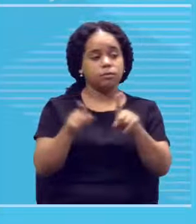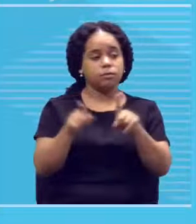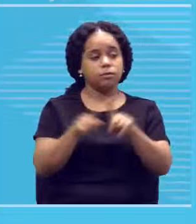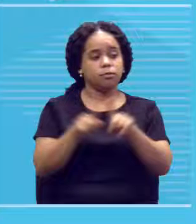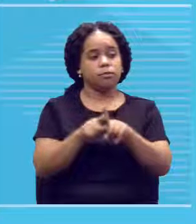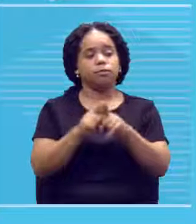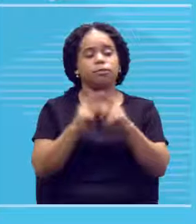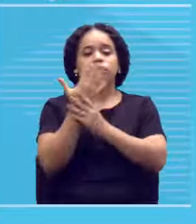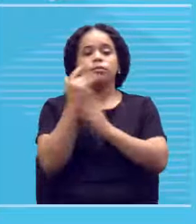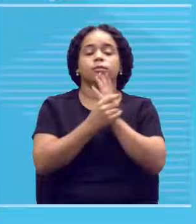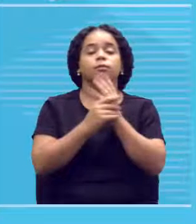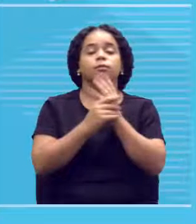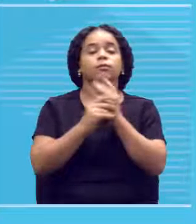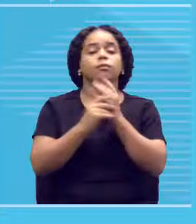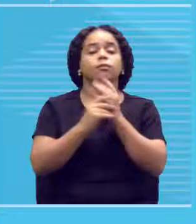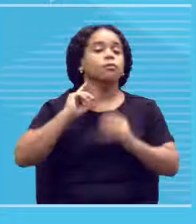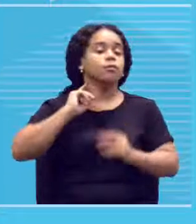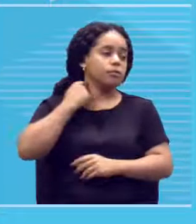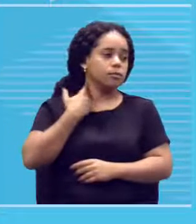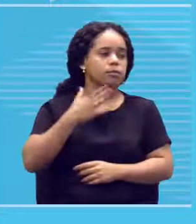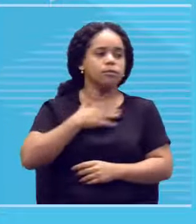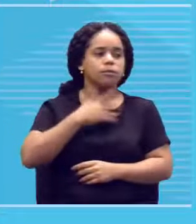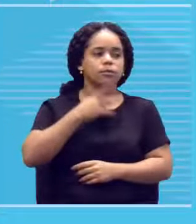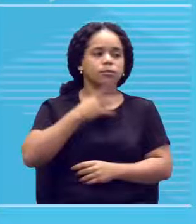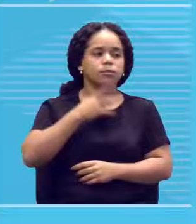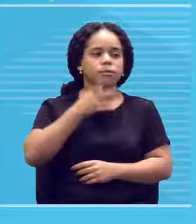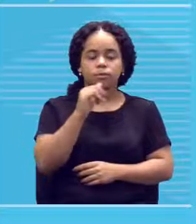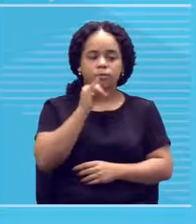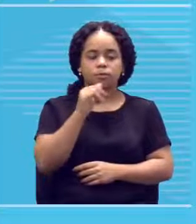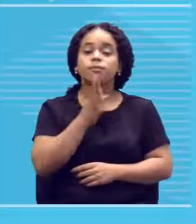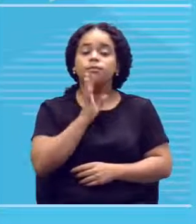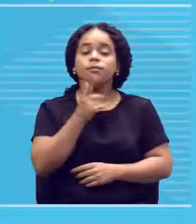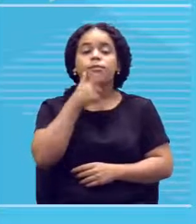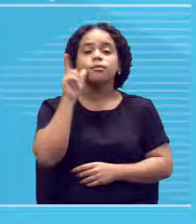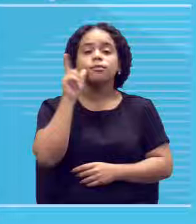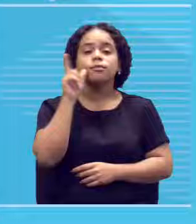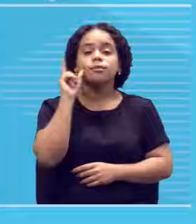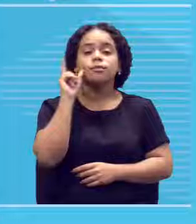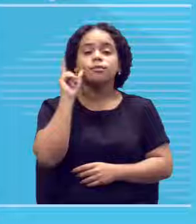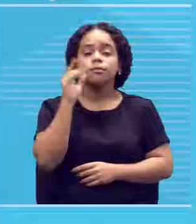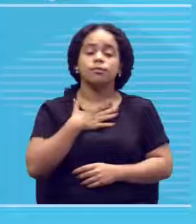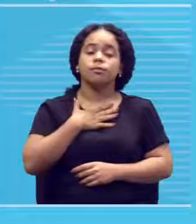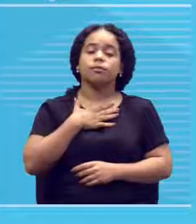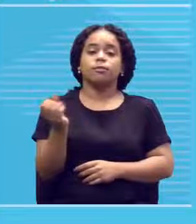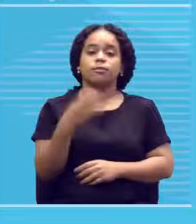sujas meu pai conheceu ontem meu novo namorado um